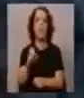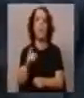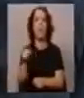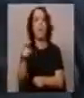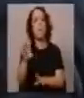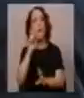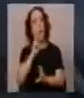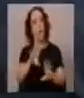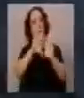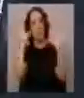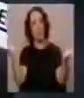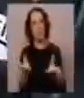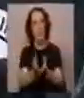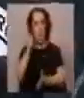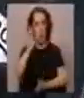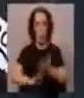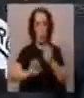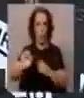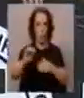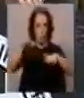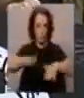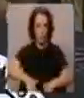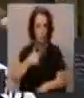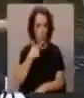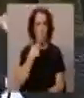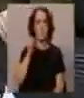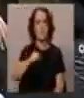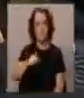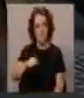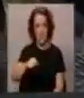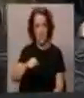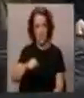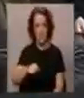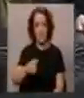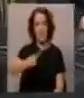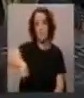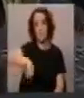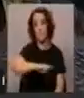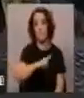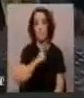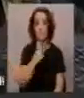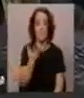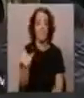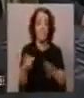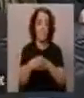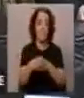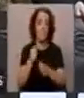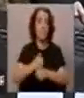grande mobilização dos seus colegas? Sim, o que diz o descontentamento da classe de